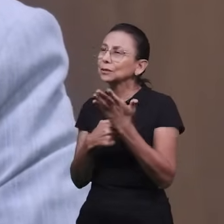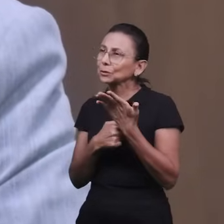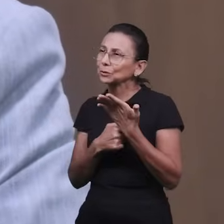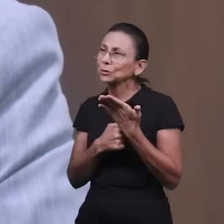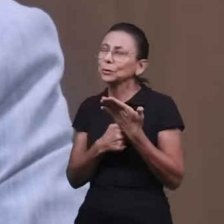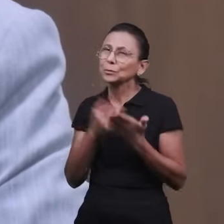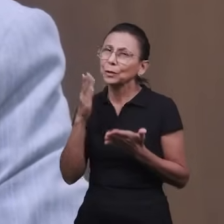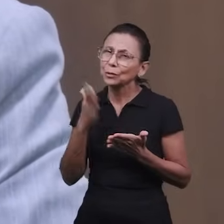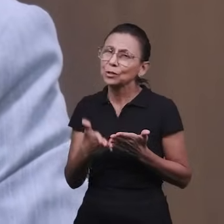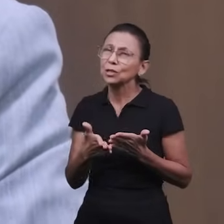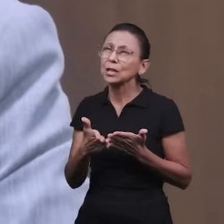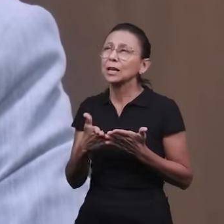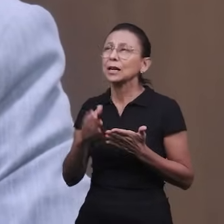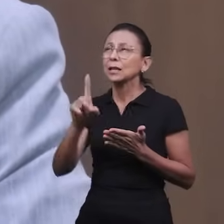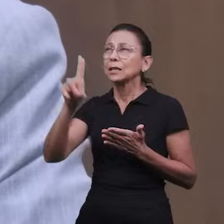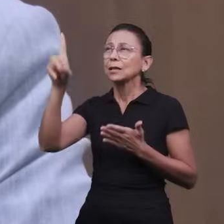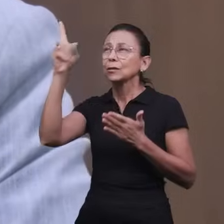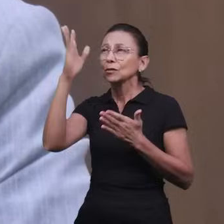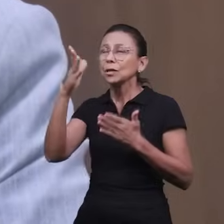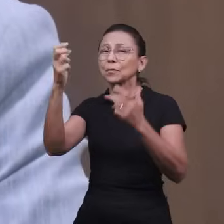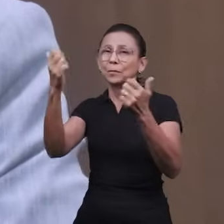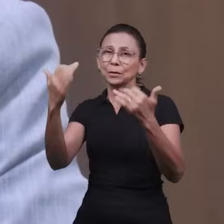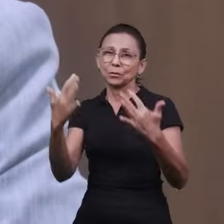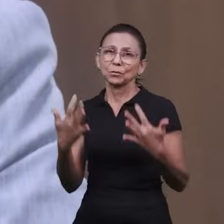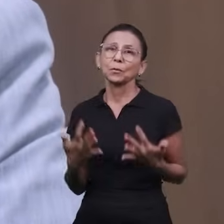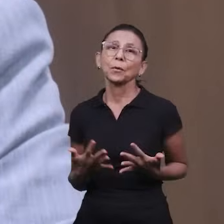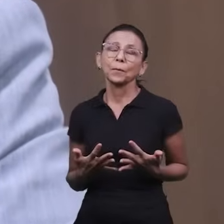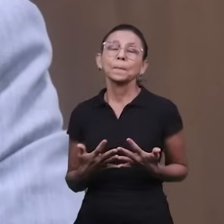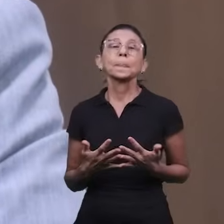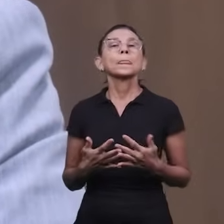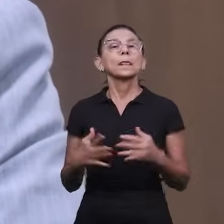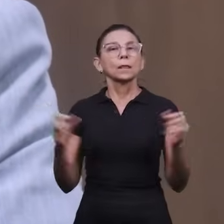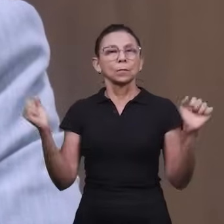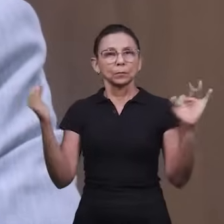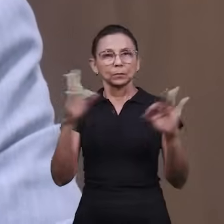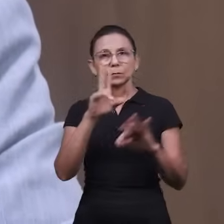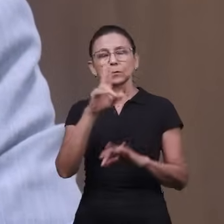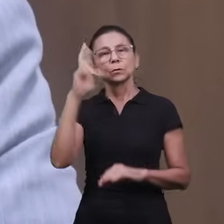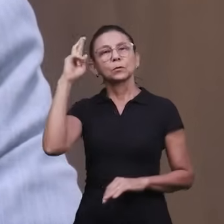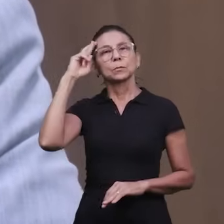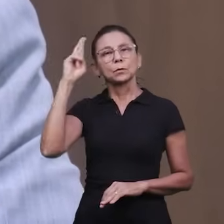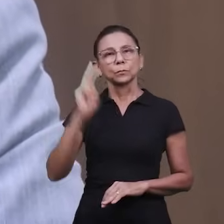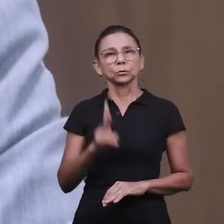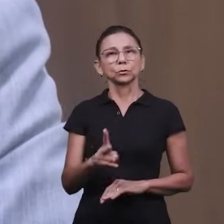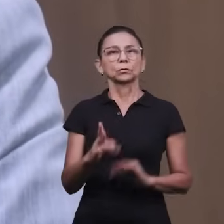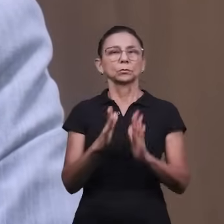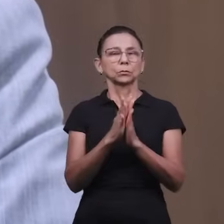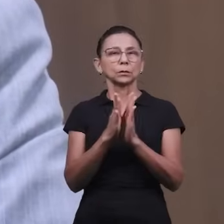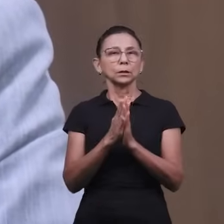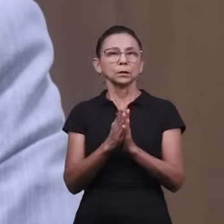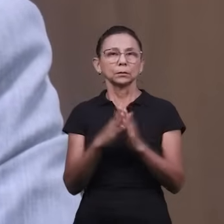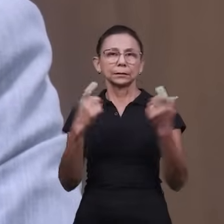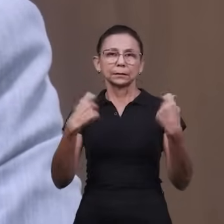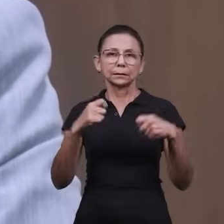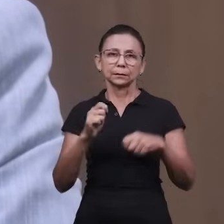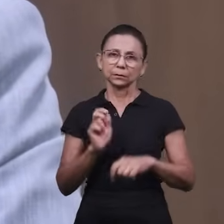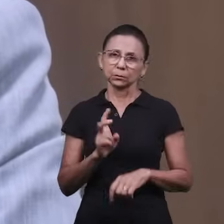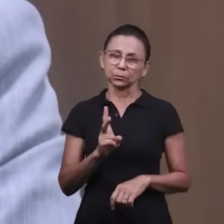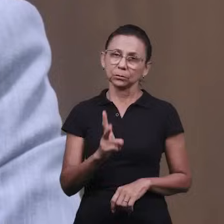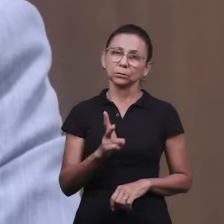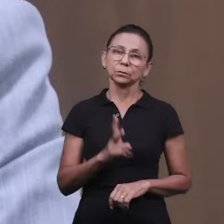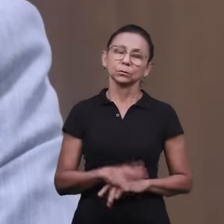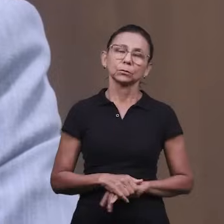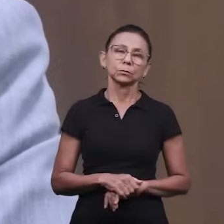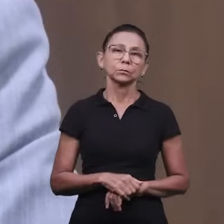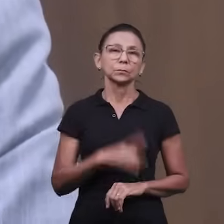abençoado pelo Senhor. Eu falei: não, nós vamos glorificar o Senhor, mas nós vamos orar, porque as necessidades, elas vão continuar, né? Mas o